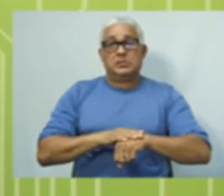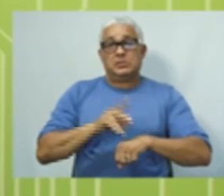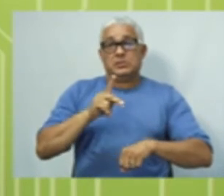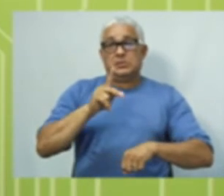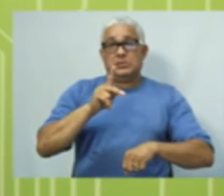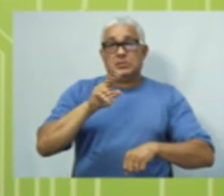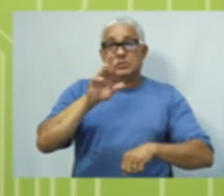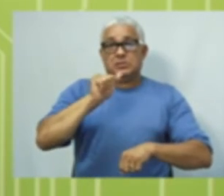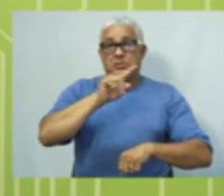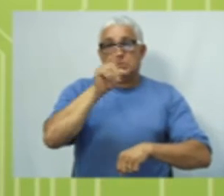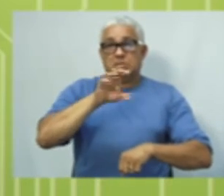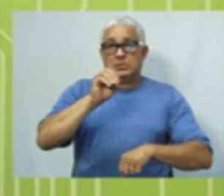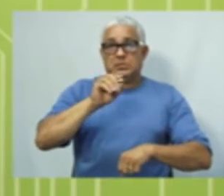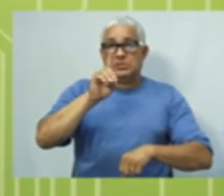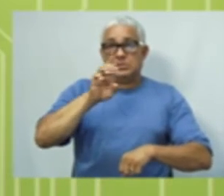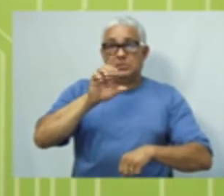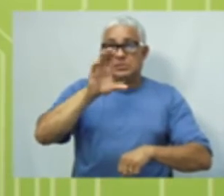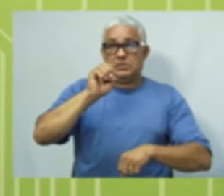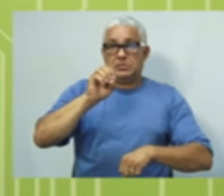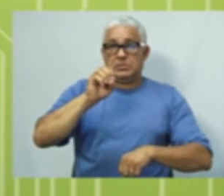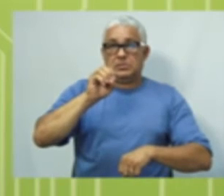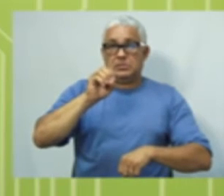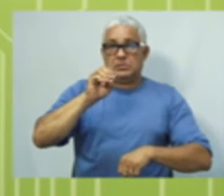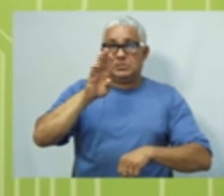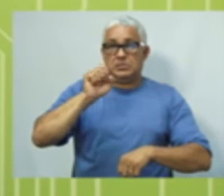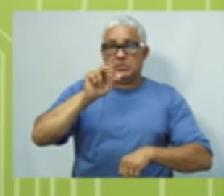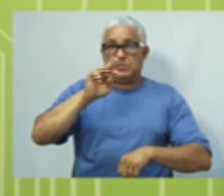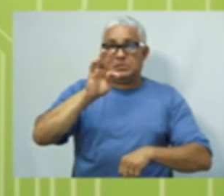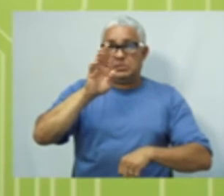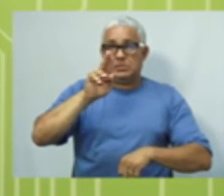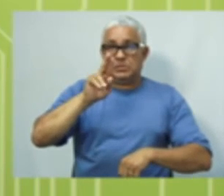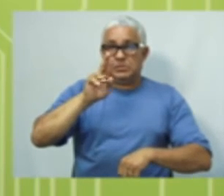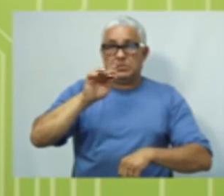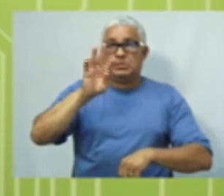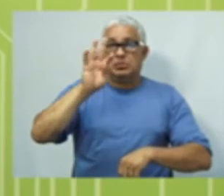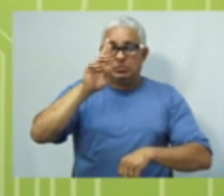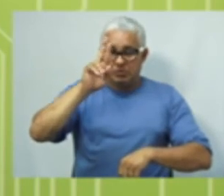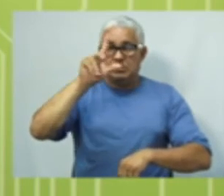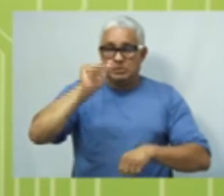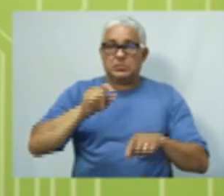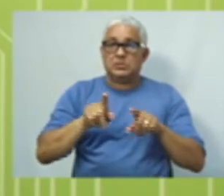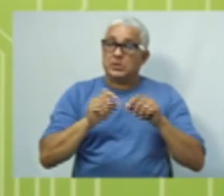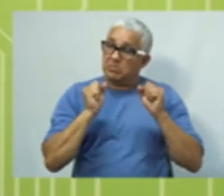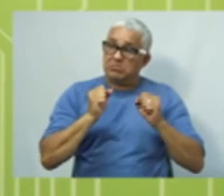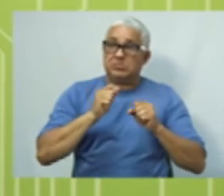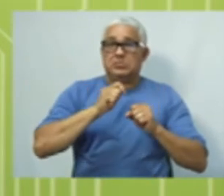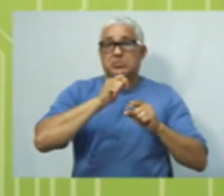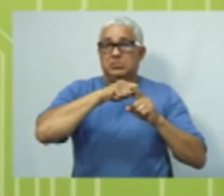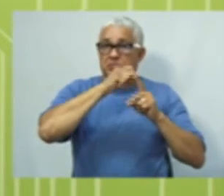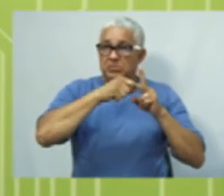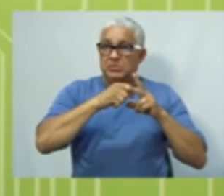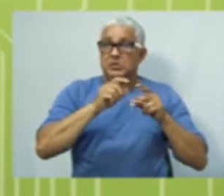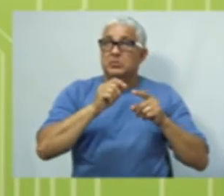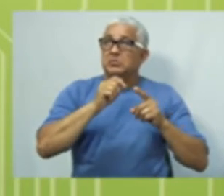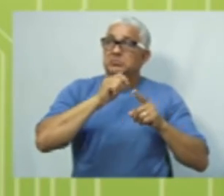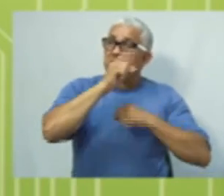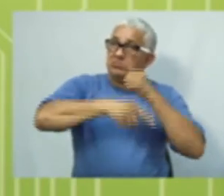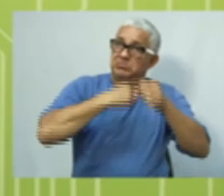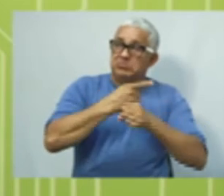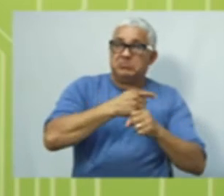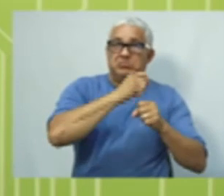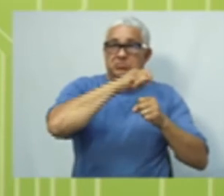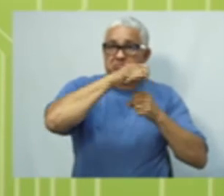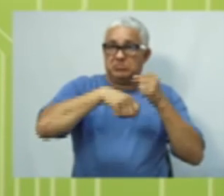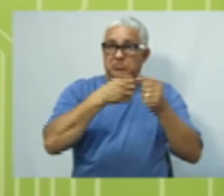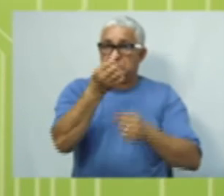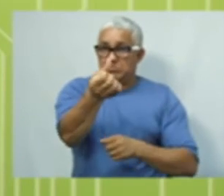de cobertura? Ok, é o período mesmo, pessoal. Pode ser de 60, pode ser 30, pode ser de 6 meses, 1 ano. Então,